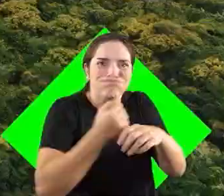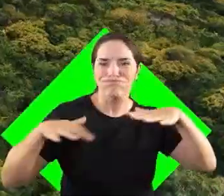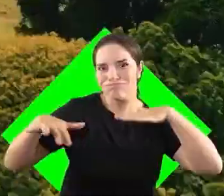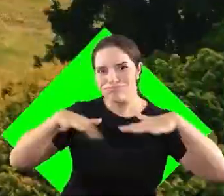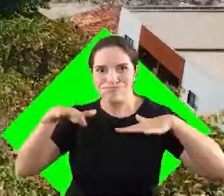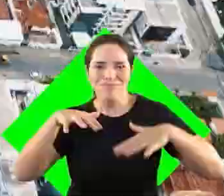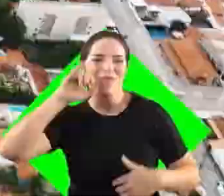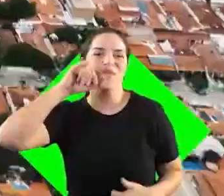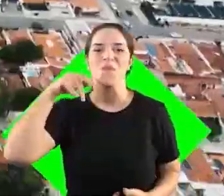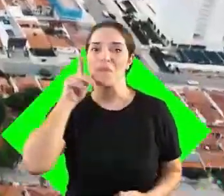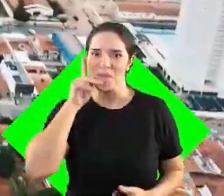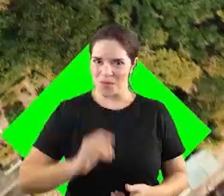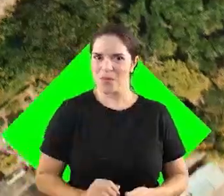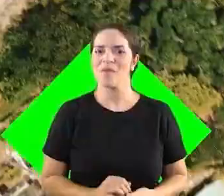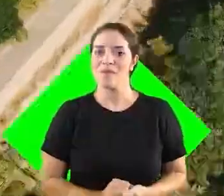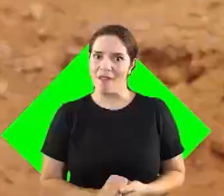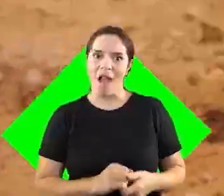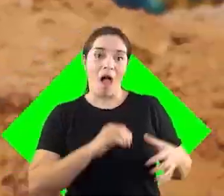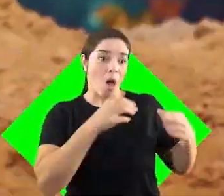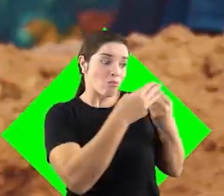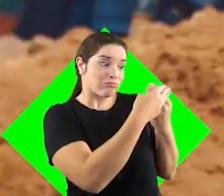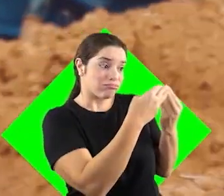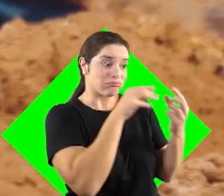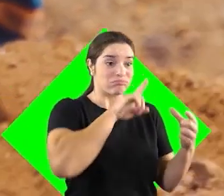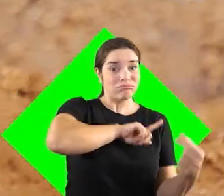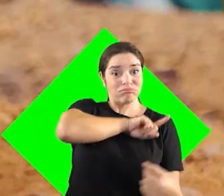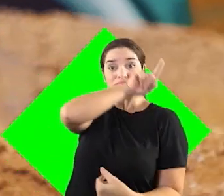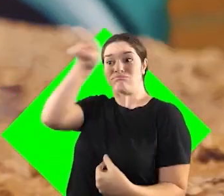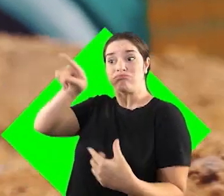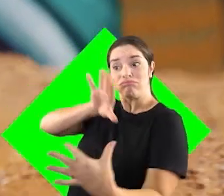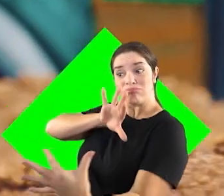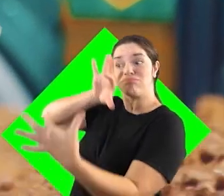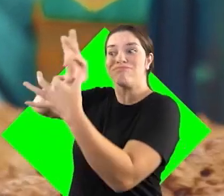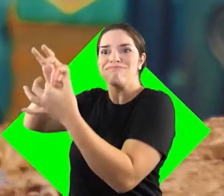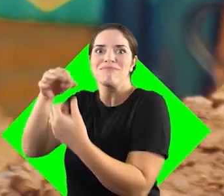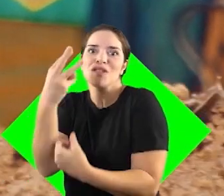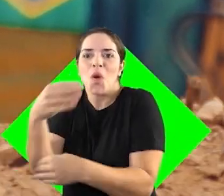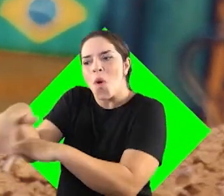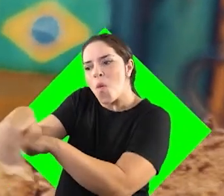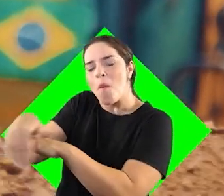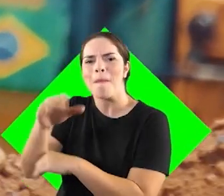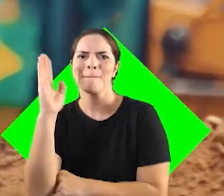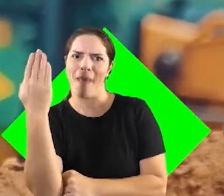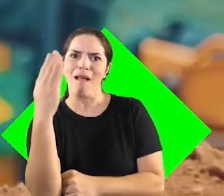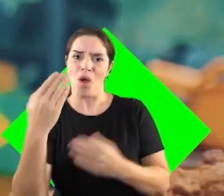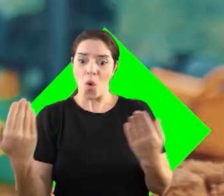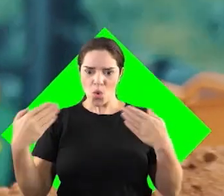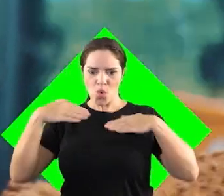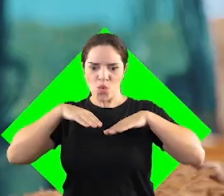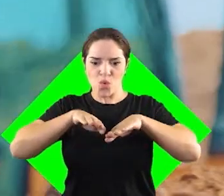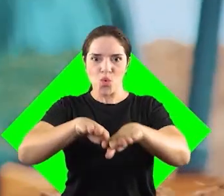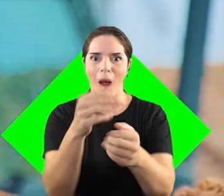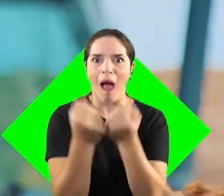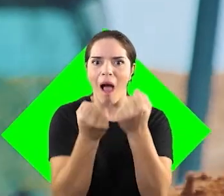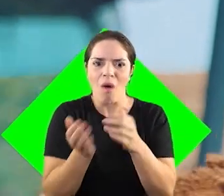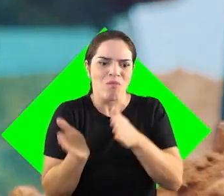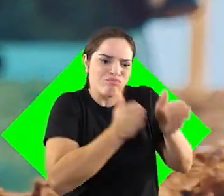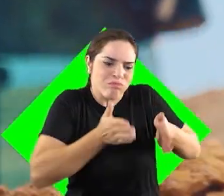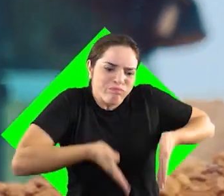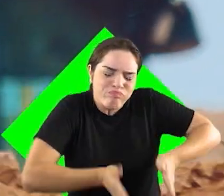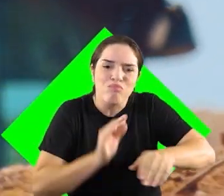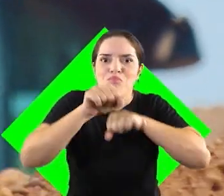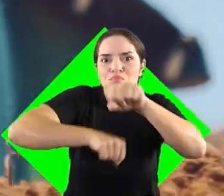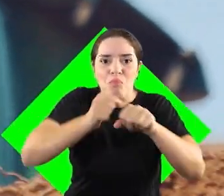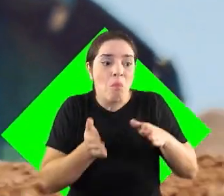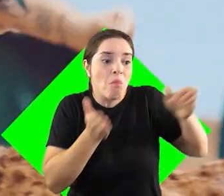obras de mobilidade em João Pessoa. A ligação entre a UFPB e as três ruas dos bancários vai ter pista dupla, calçada para pedestres